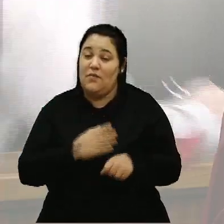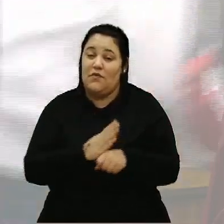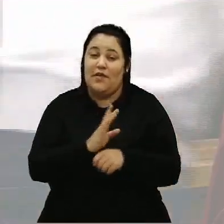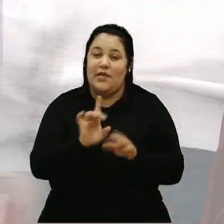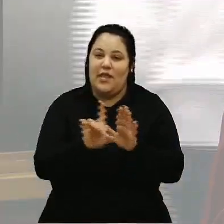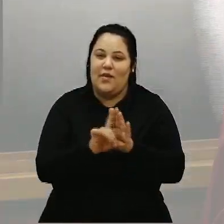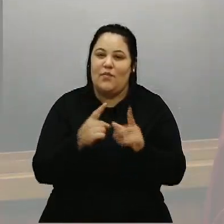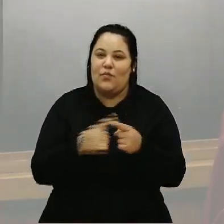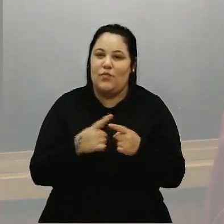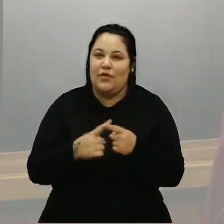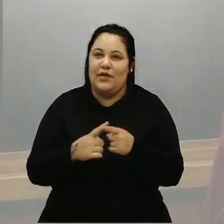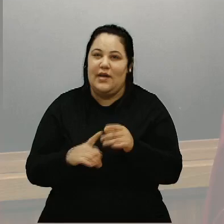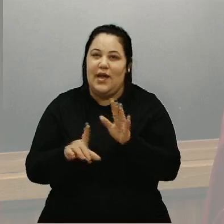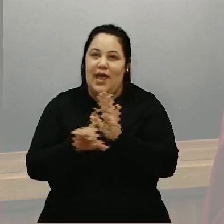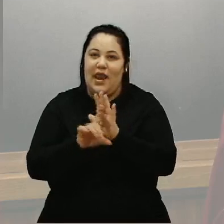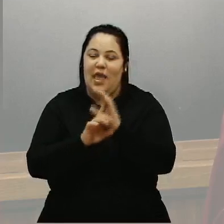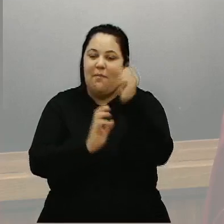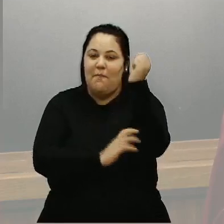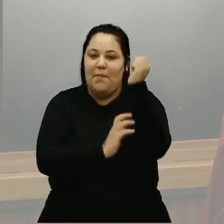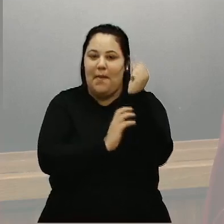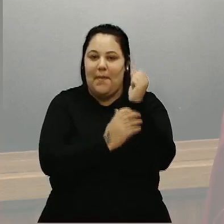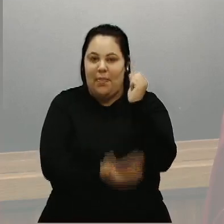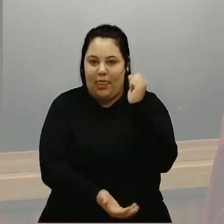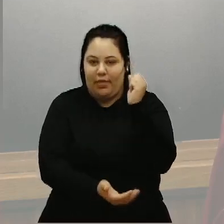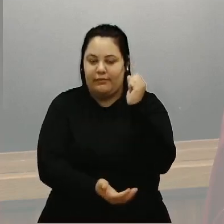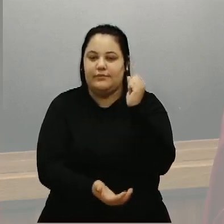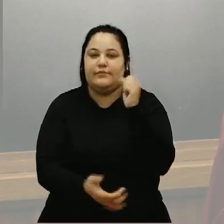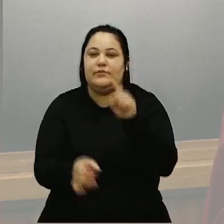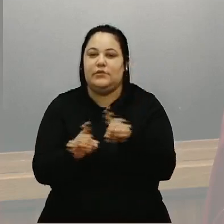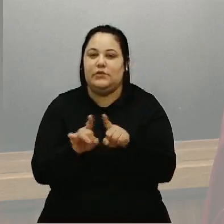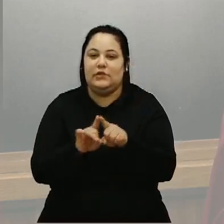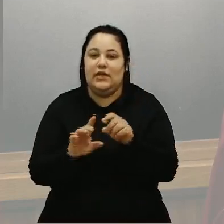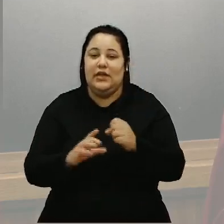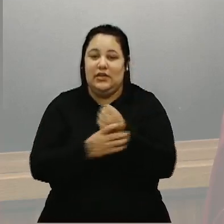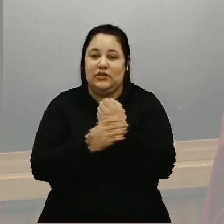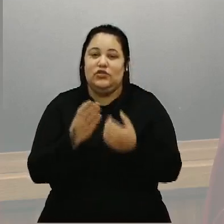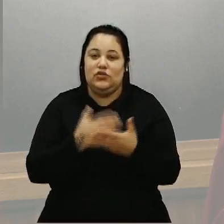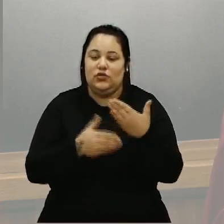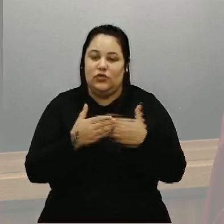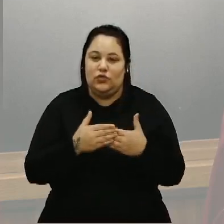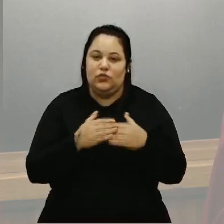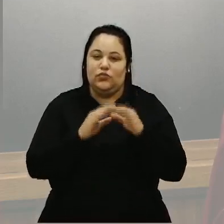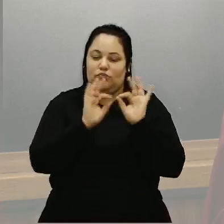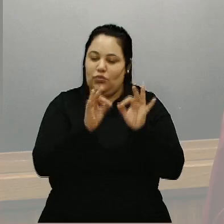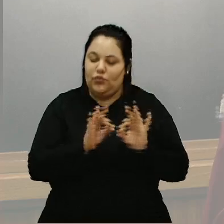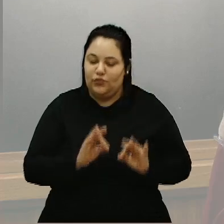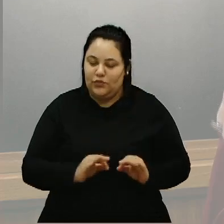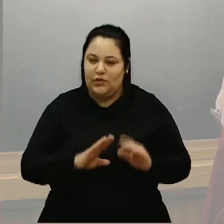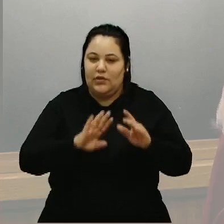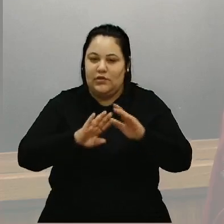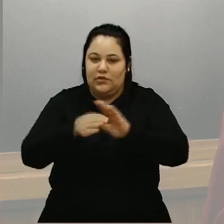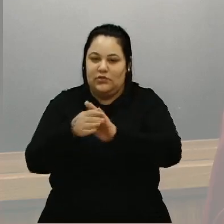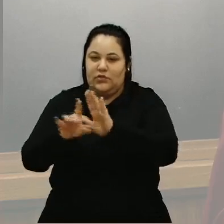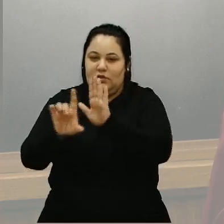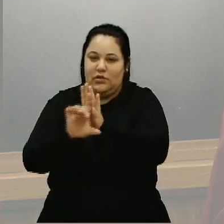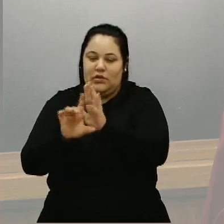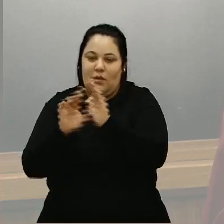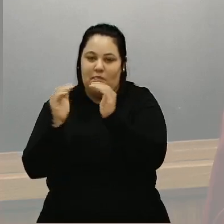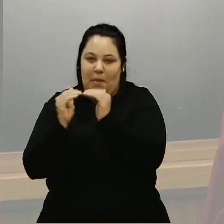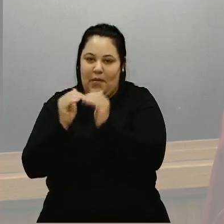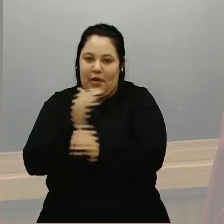Porque a lei desburocratiza, ela garante, né, toda a formalidade, ela se adapta à legislação federal